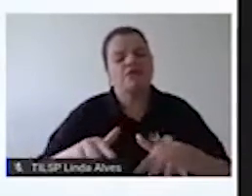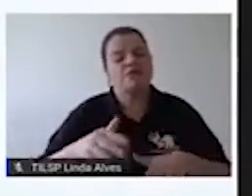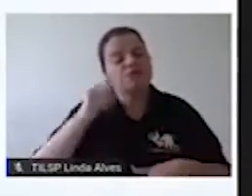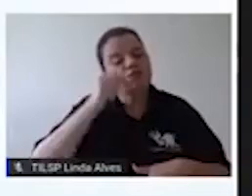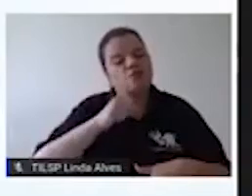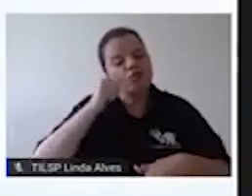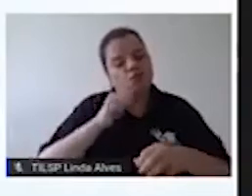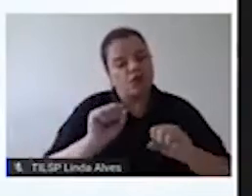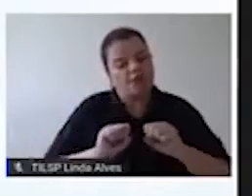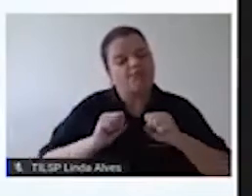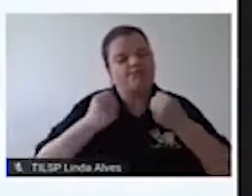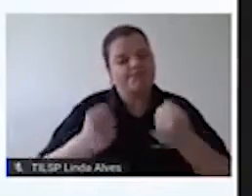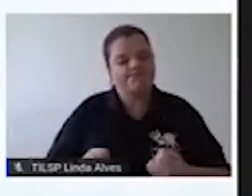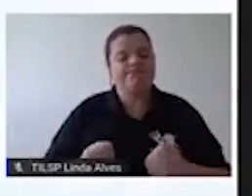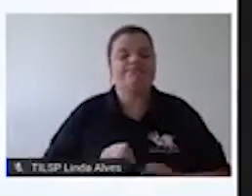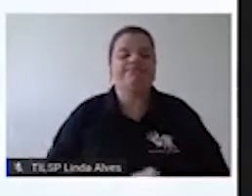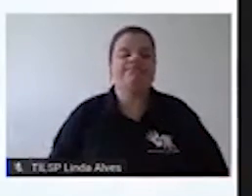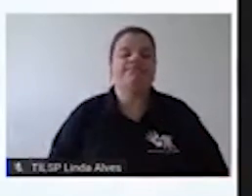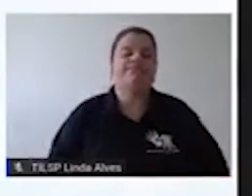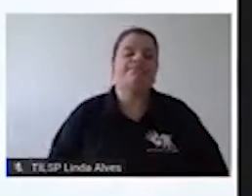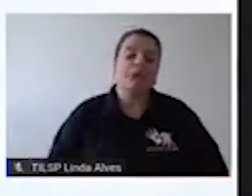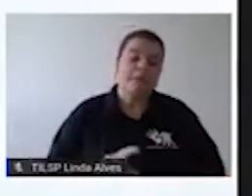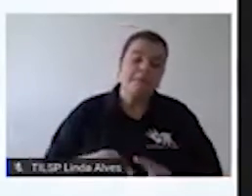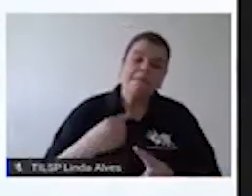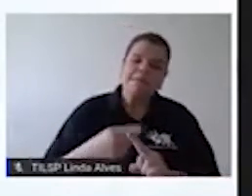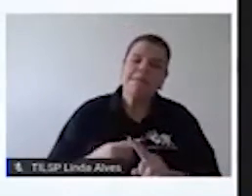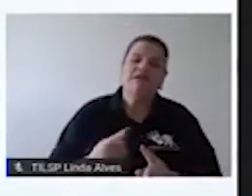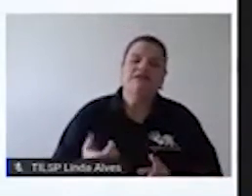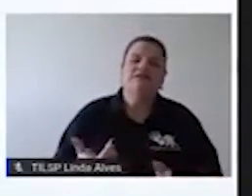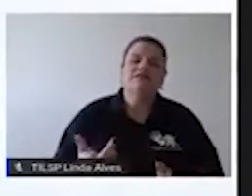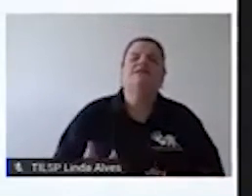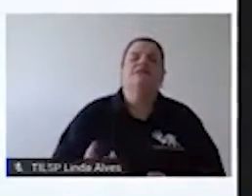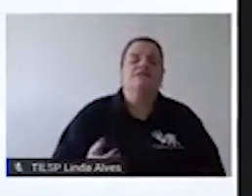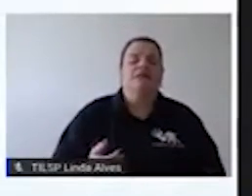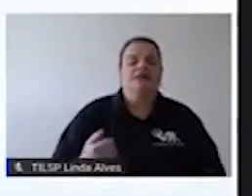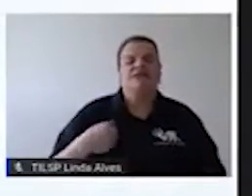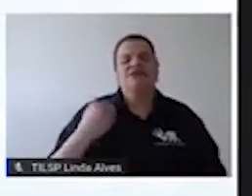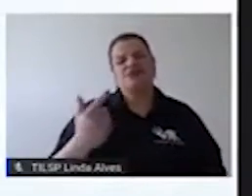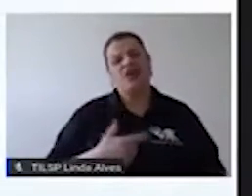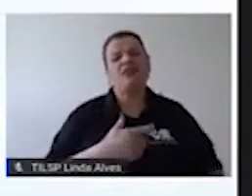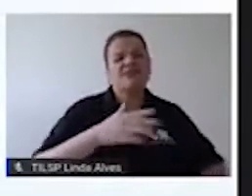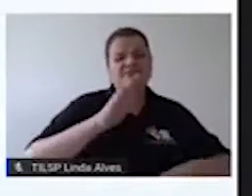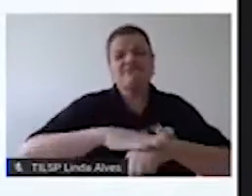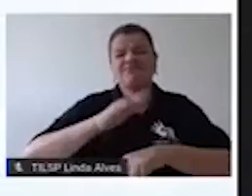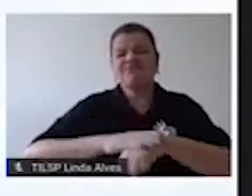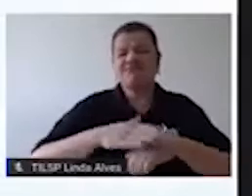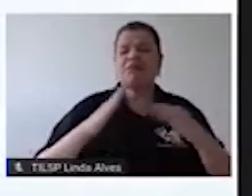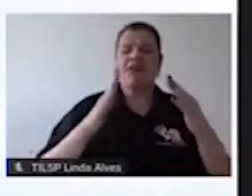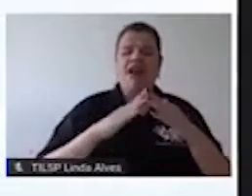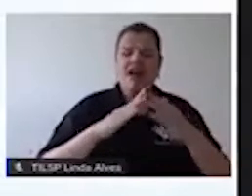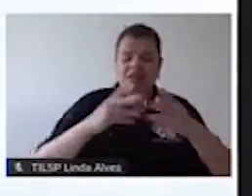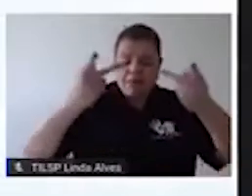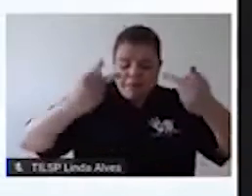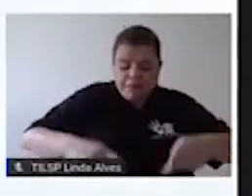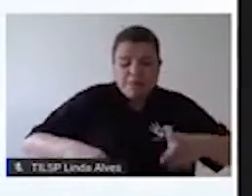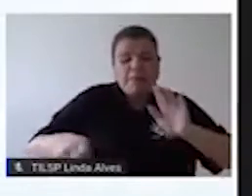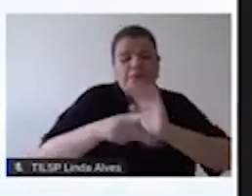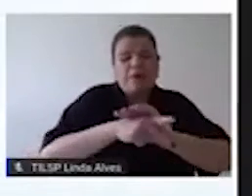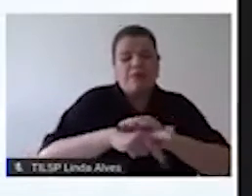mulheres aqui da região. Mas a gente tem uma luta para ter a nossa própria aqui também na cidade,